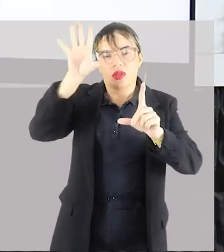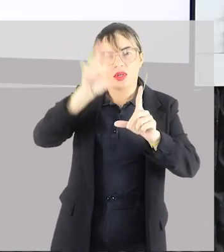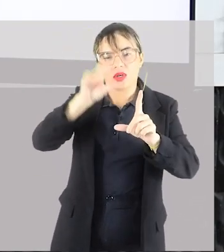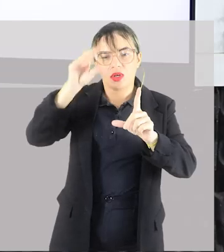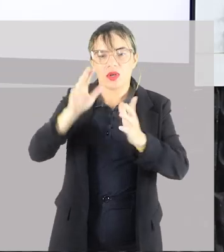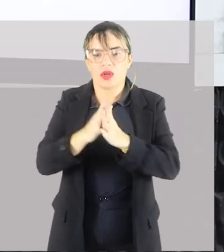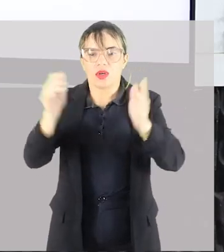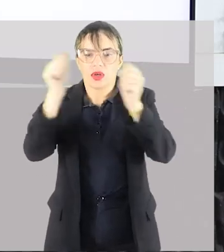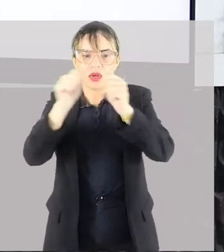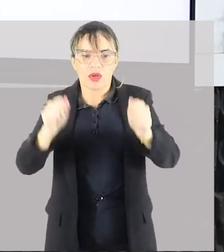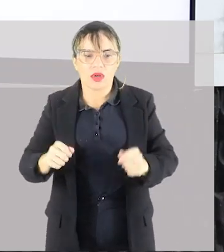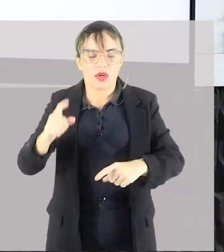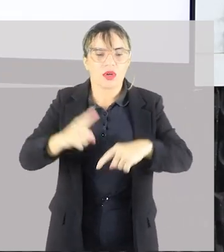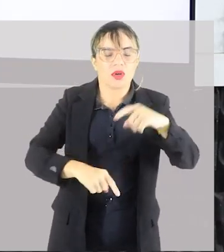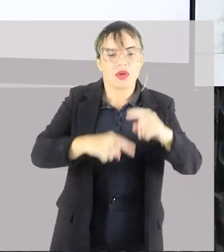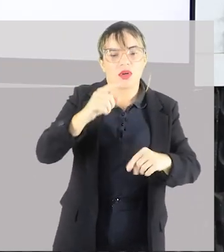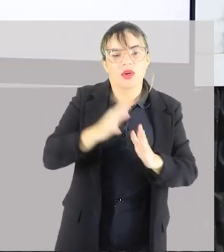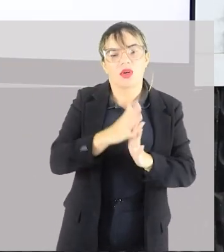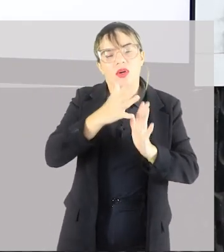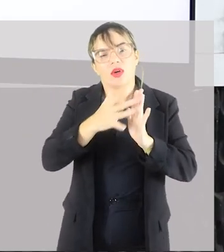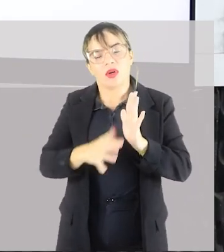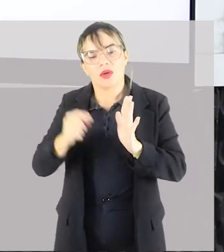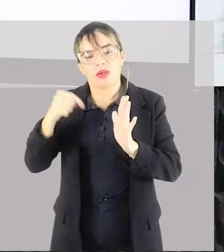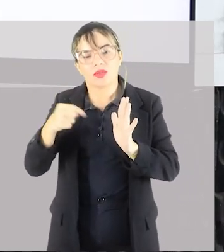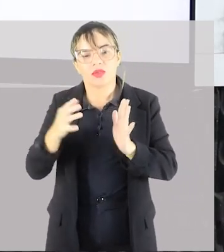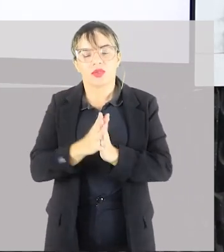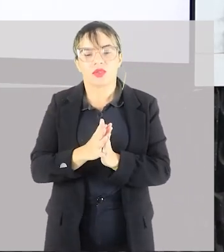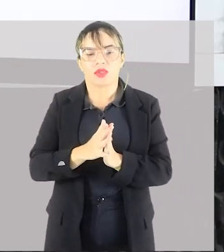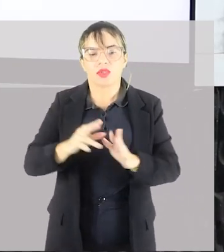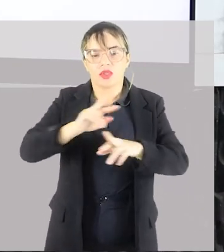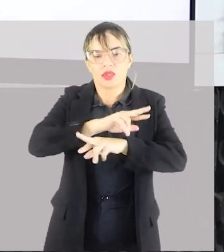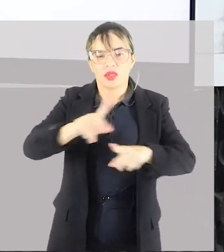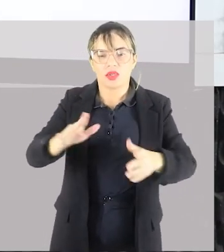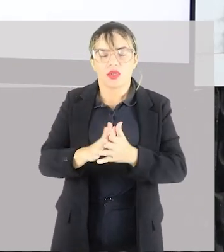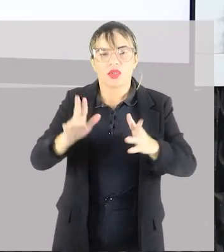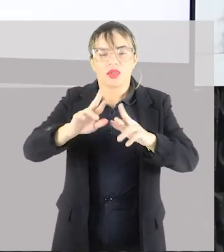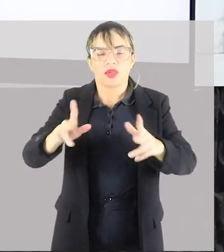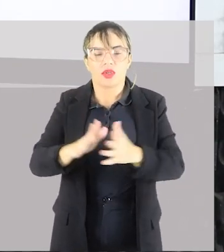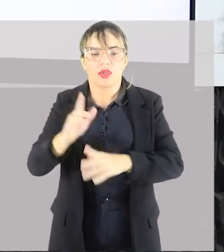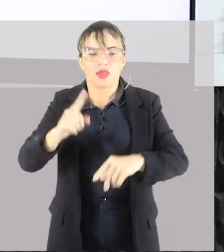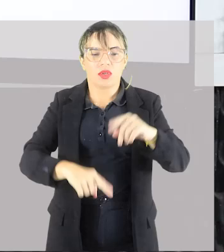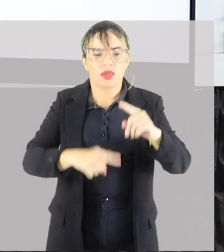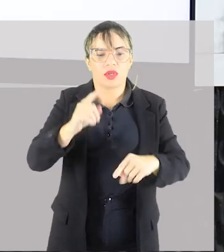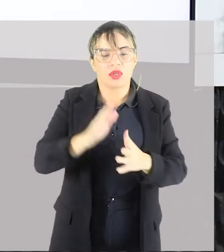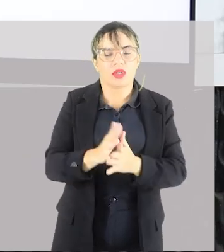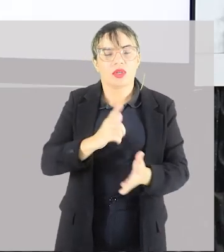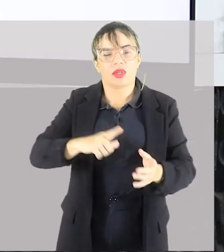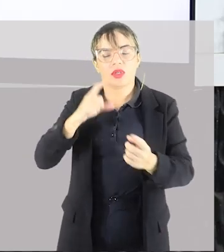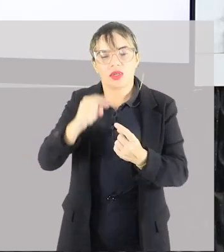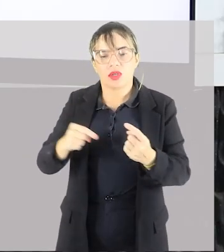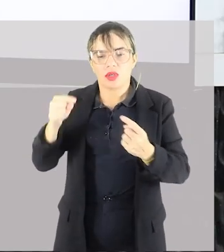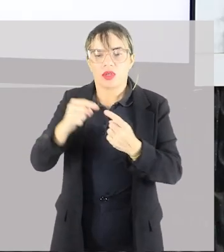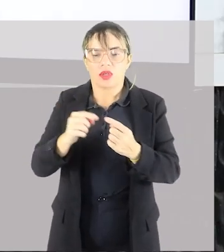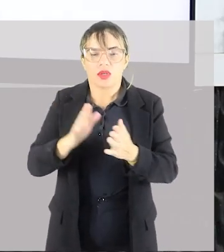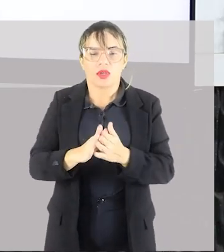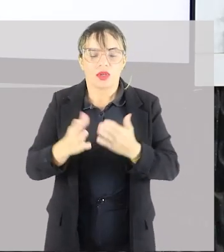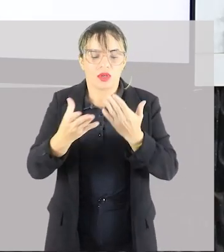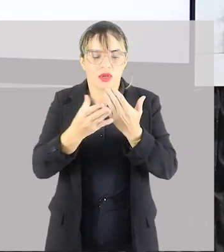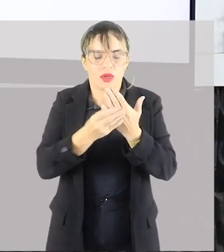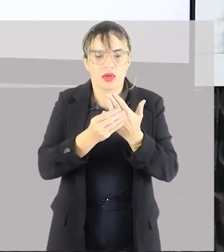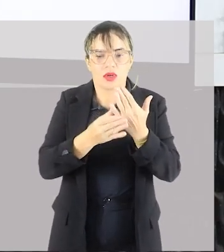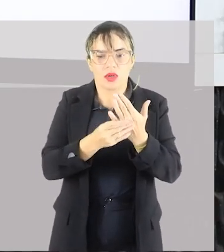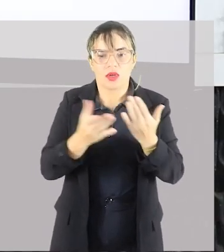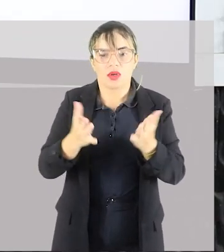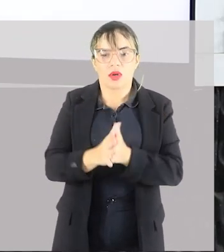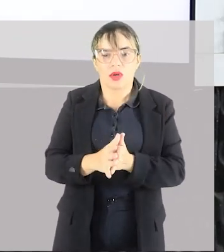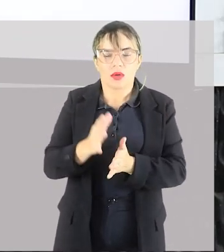outros materiais. A instalação, ela tem um objetivo, que é provocar uma percepção multissensorial. Pode ser tátil, pode ser olfativa,